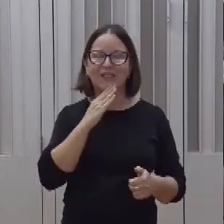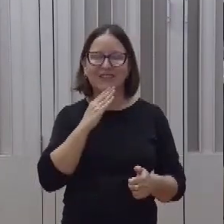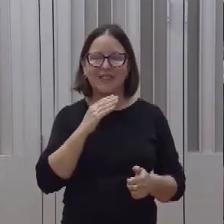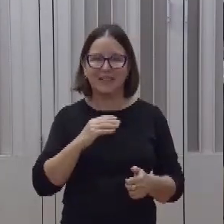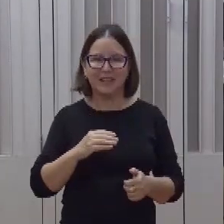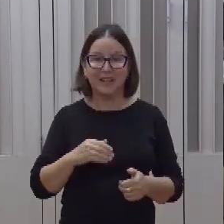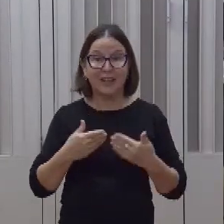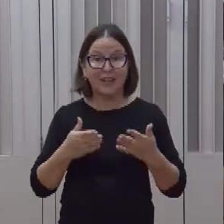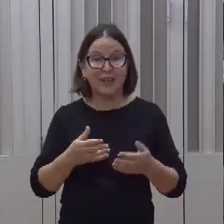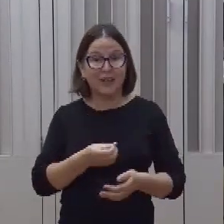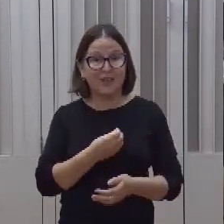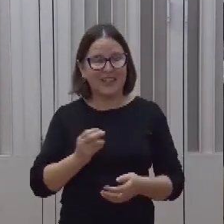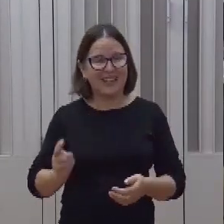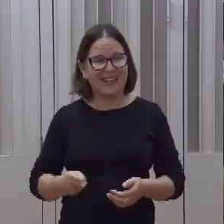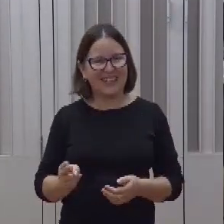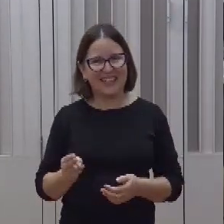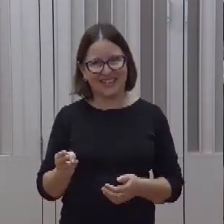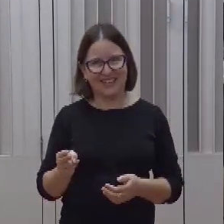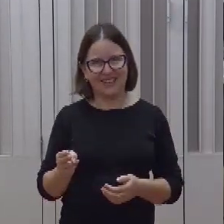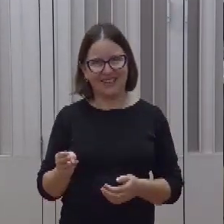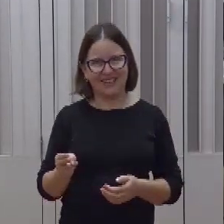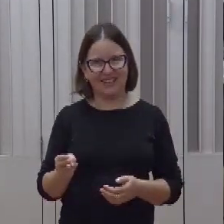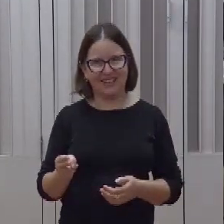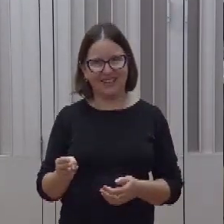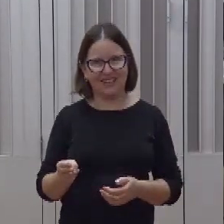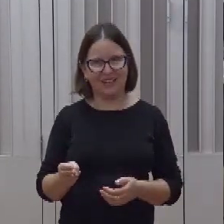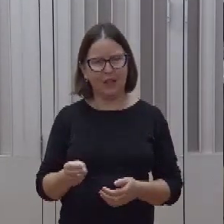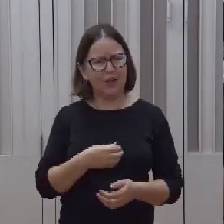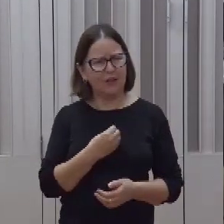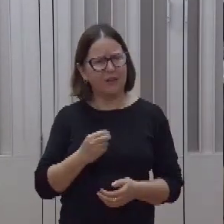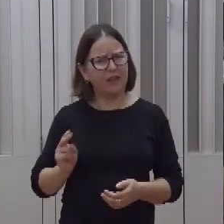eterna que tem tempo de validade.